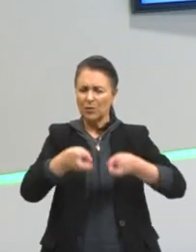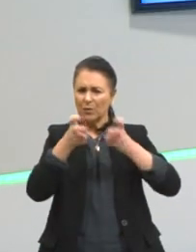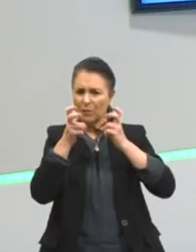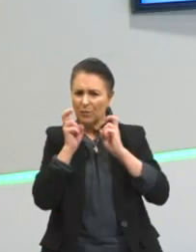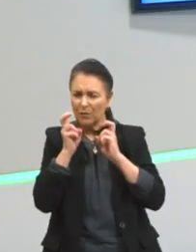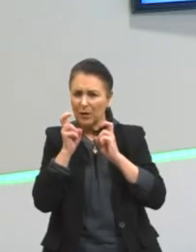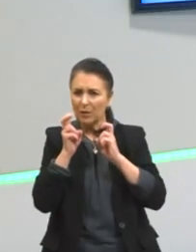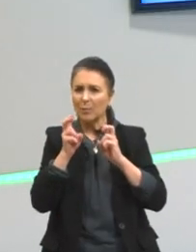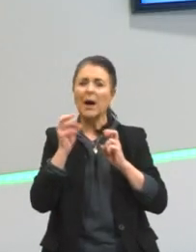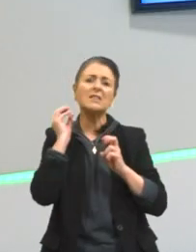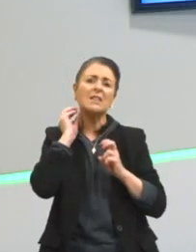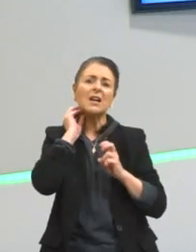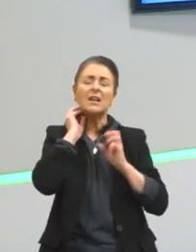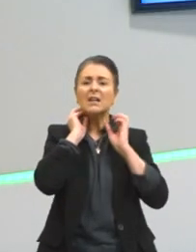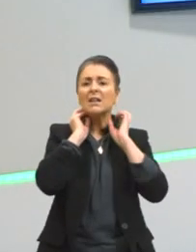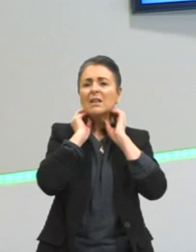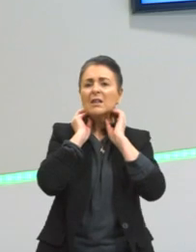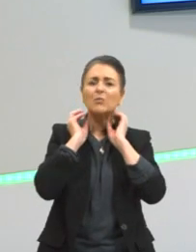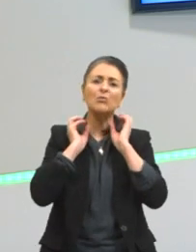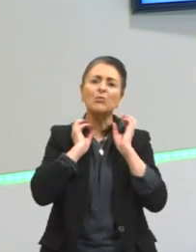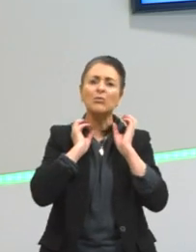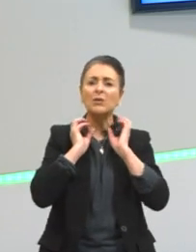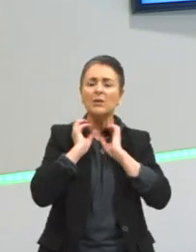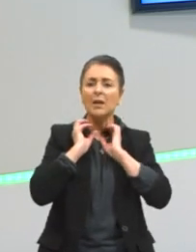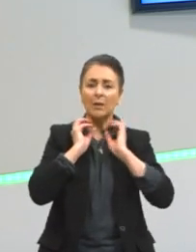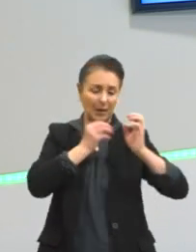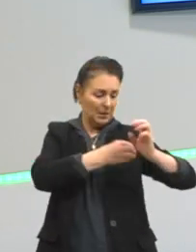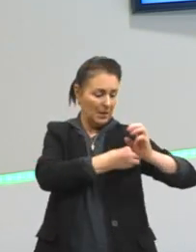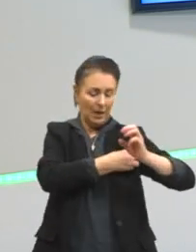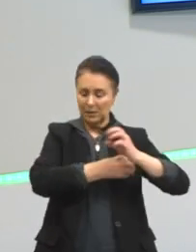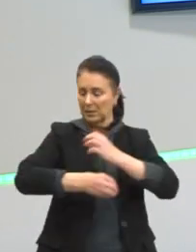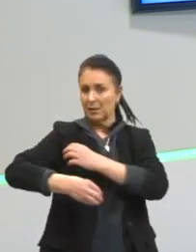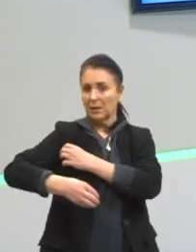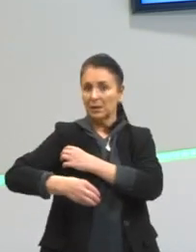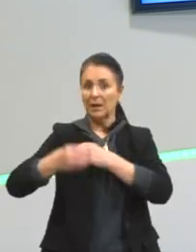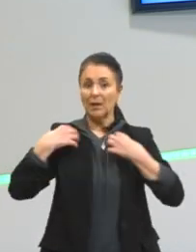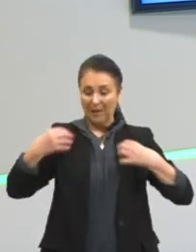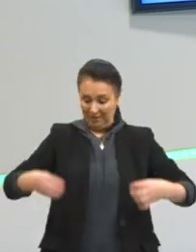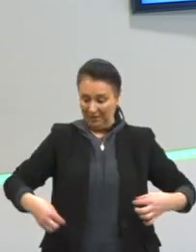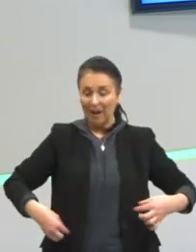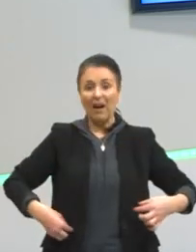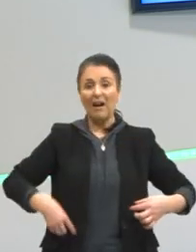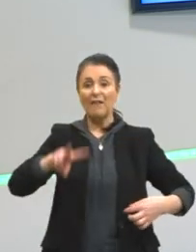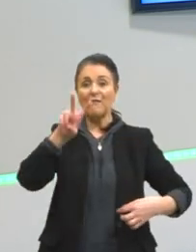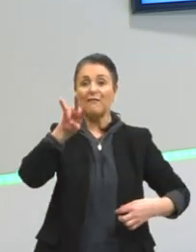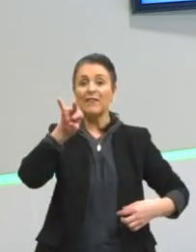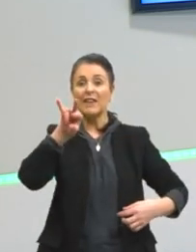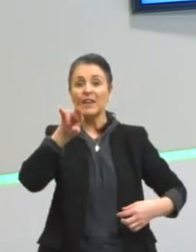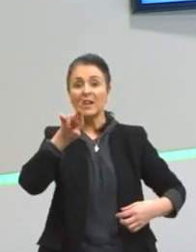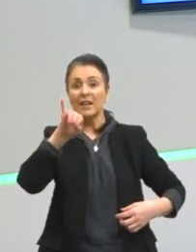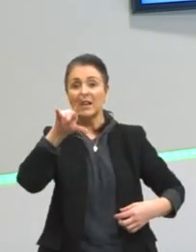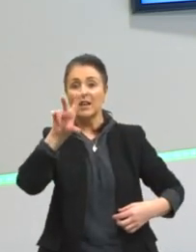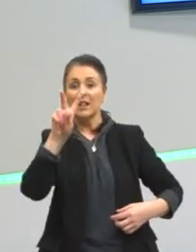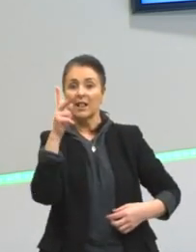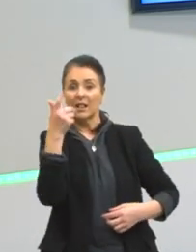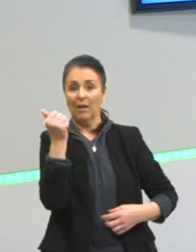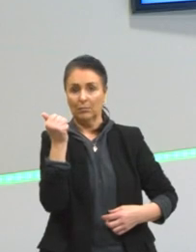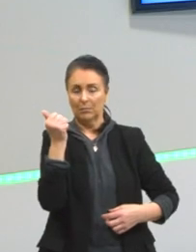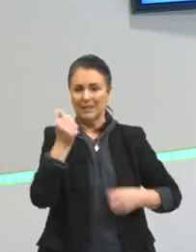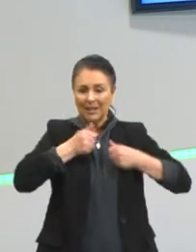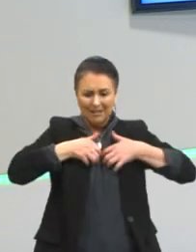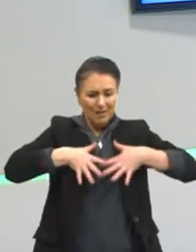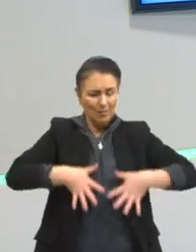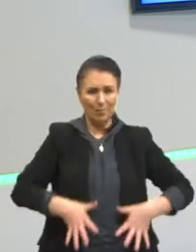é na região do pescoço né aqui nas axilas e também nas virilhas mas está espalhado por todo o nosso corpo